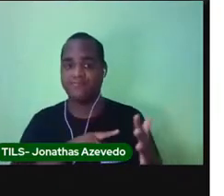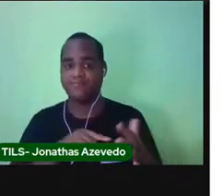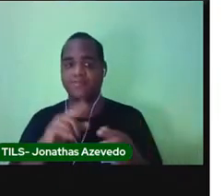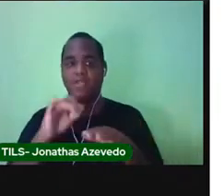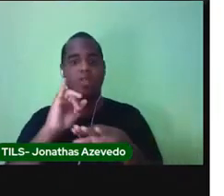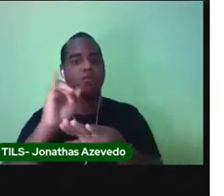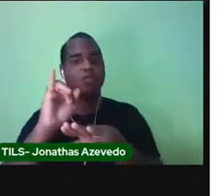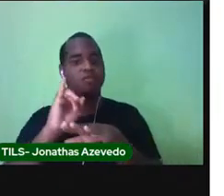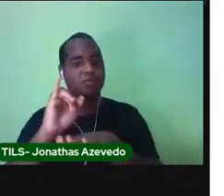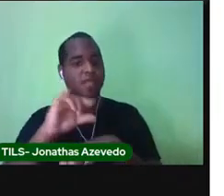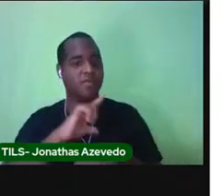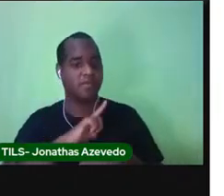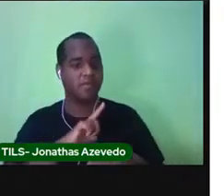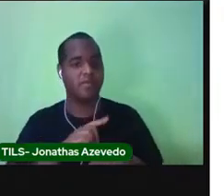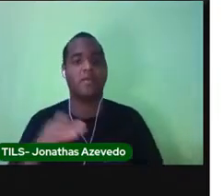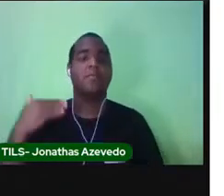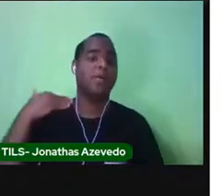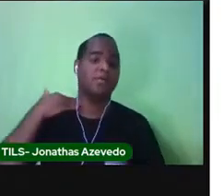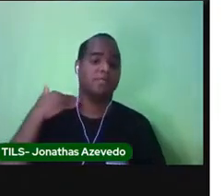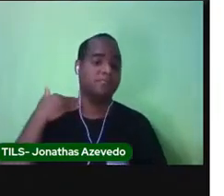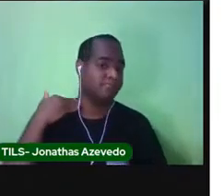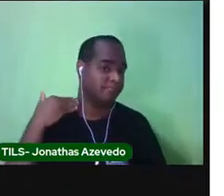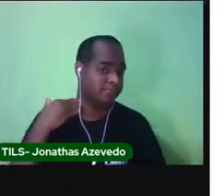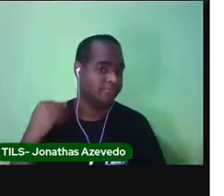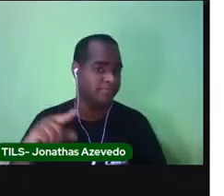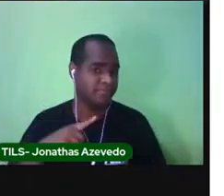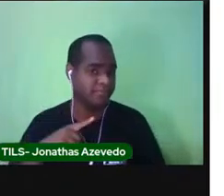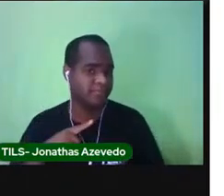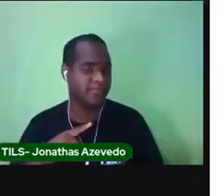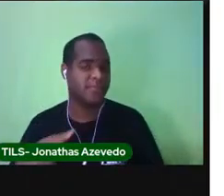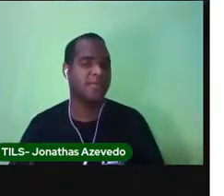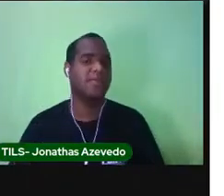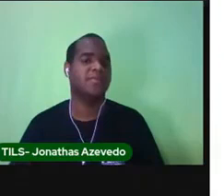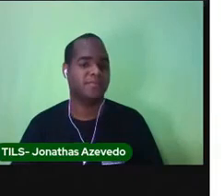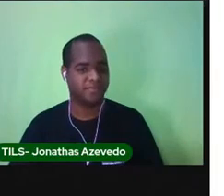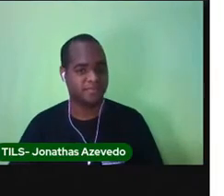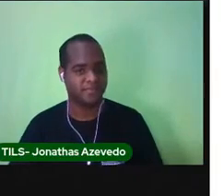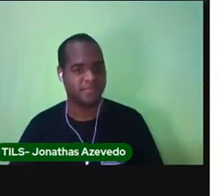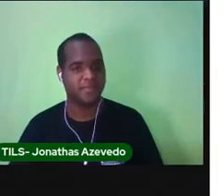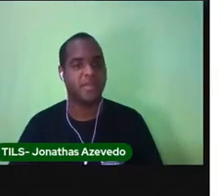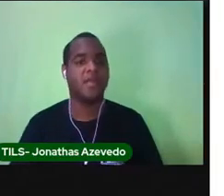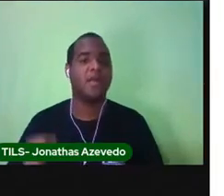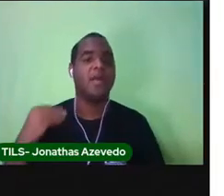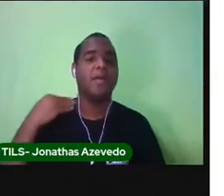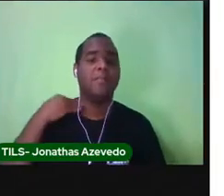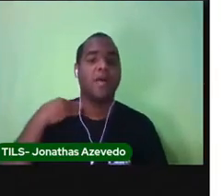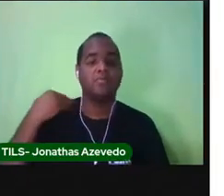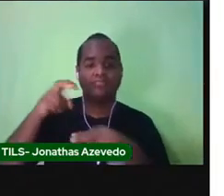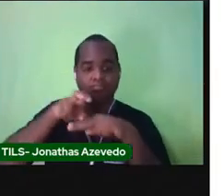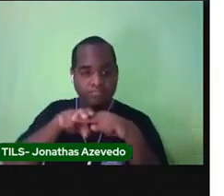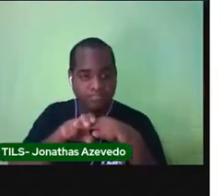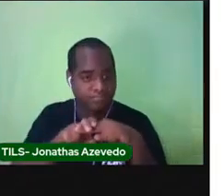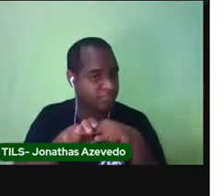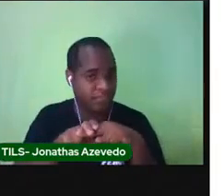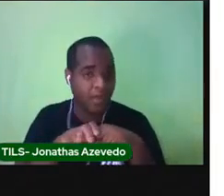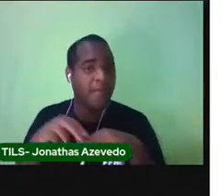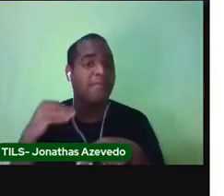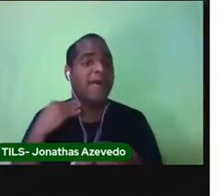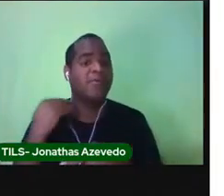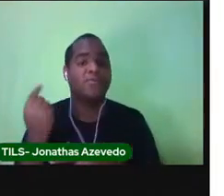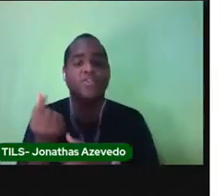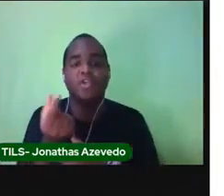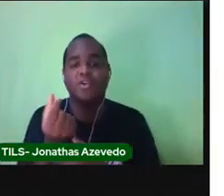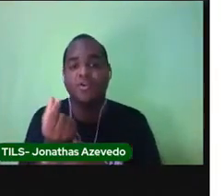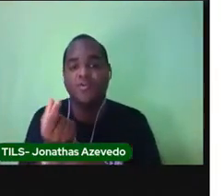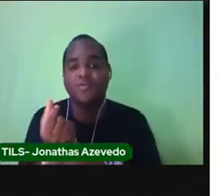indústrias? Tem banco? Esse não o banco de sentar na pracinha não, viu? Esse é